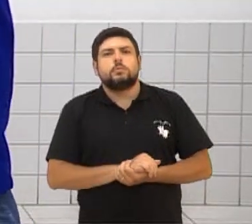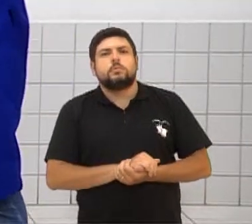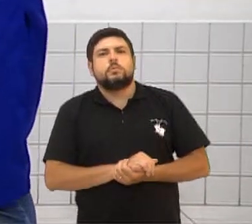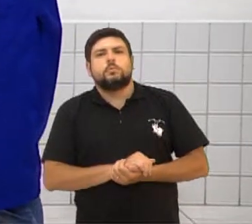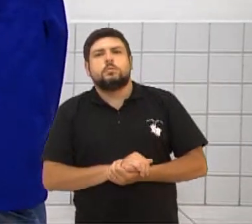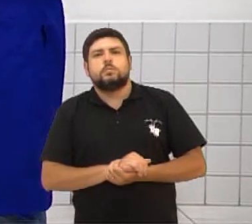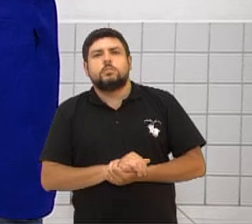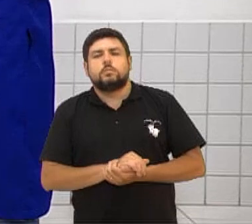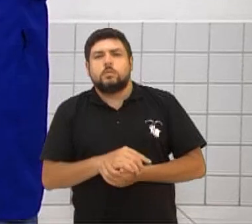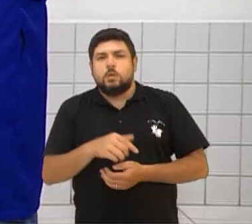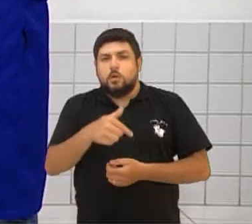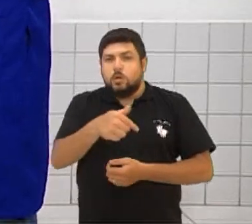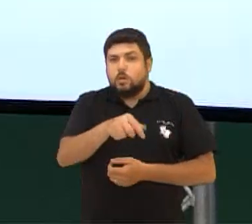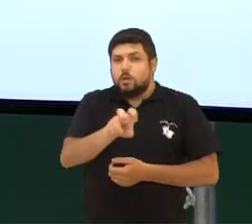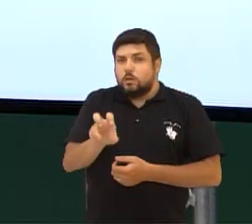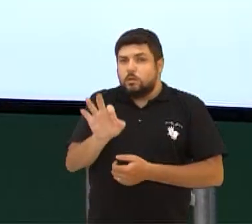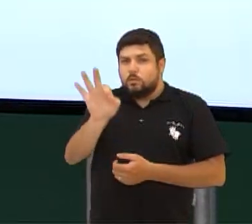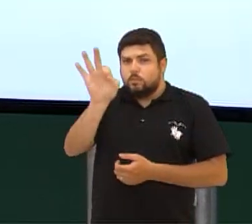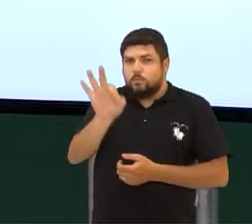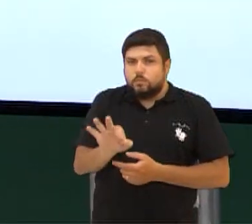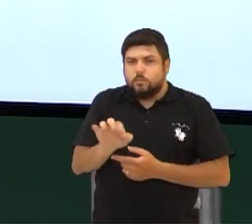professor? 75%